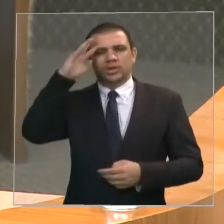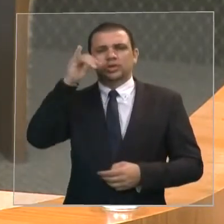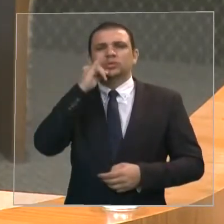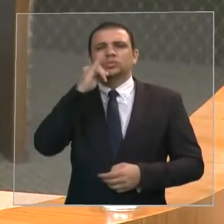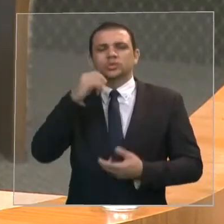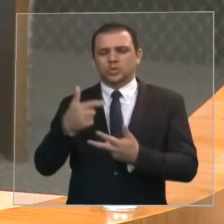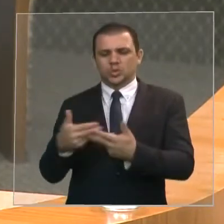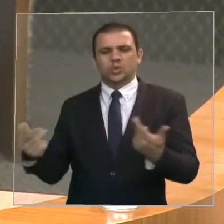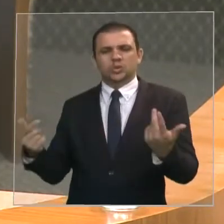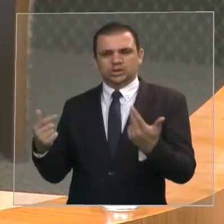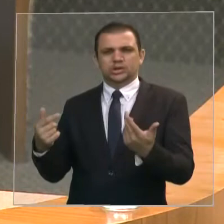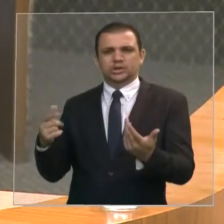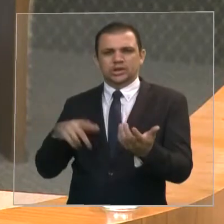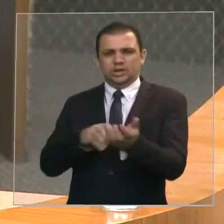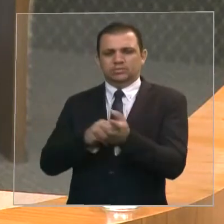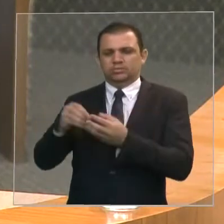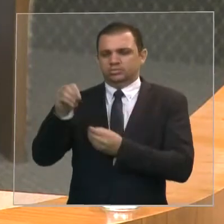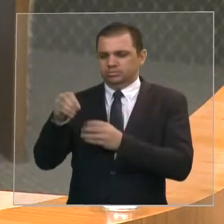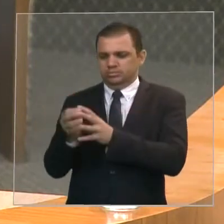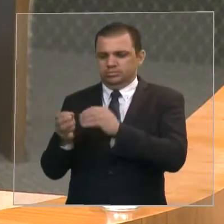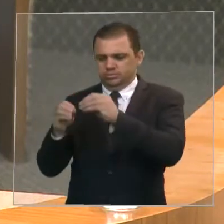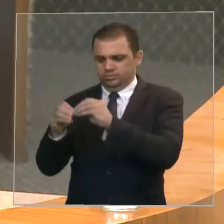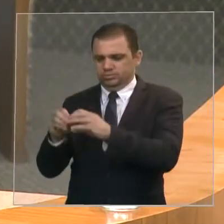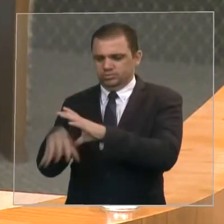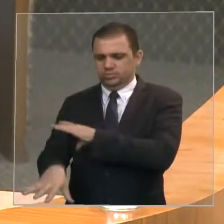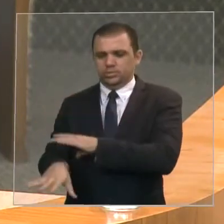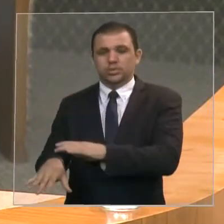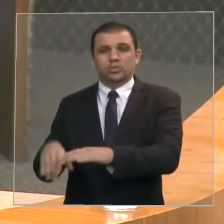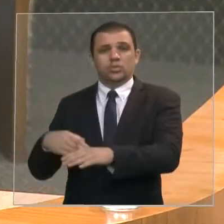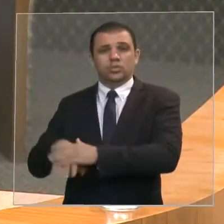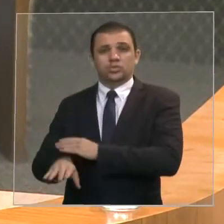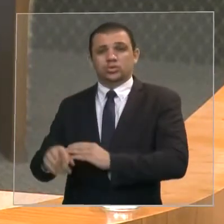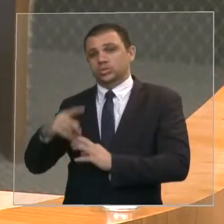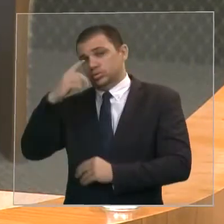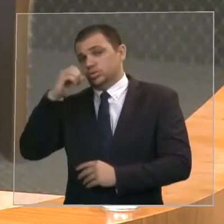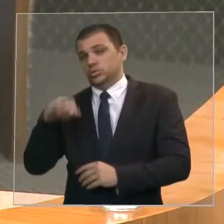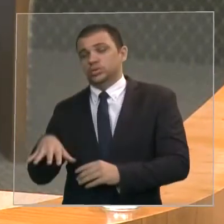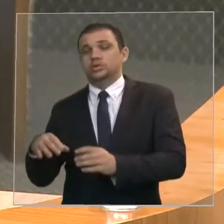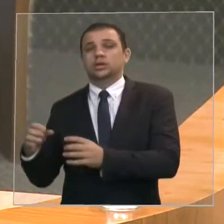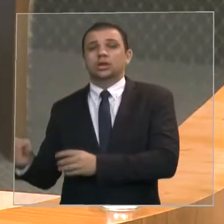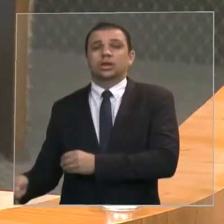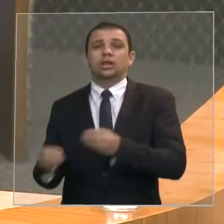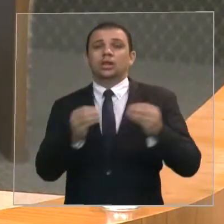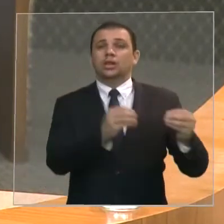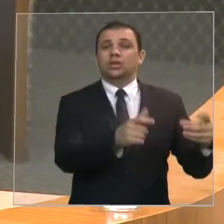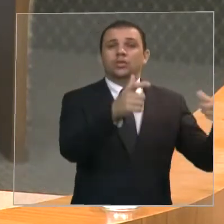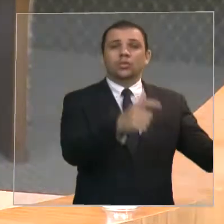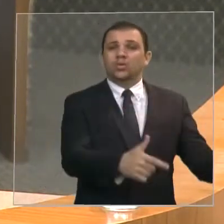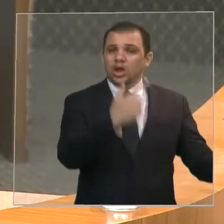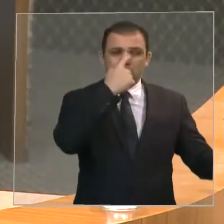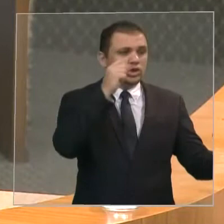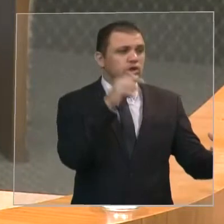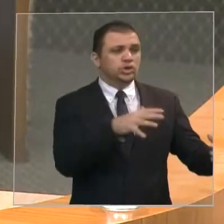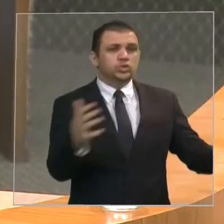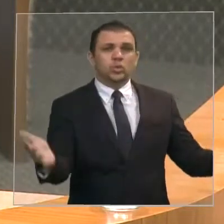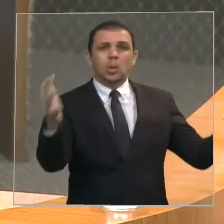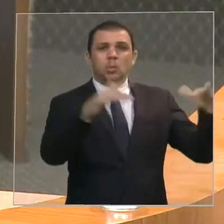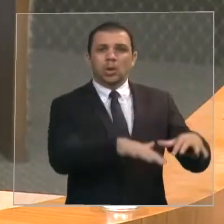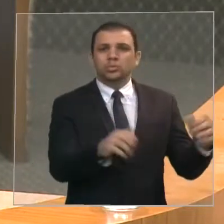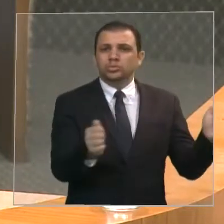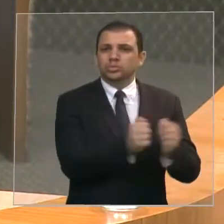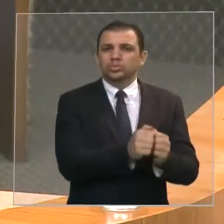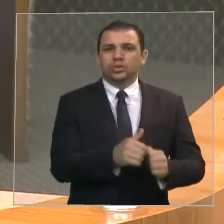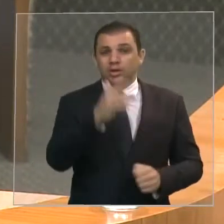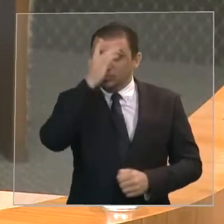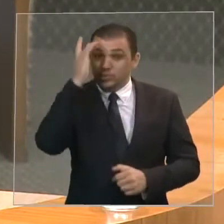que são jogados de qualquer forma e que são conduzidos ao lixão. Lá no lixão, tem as pessoas